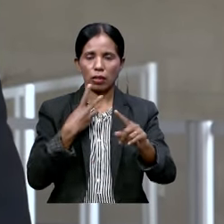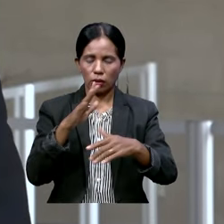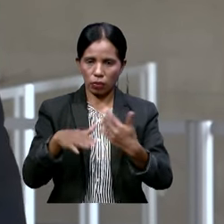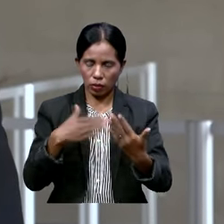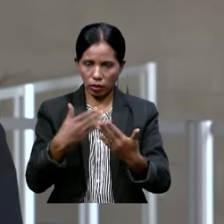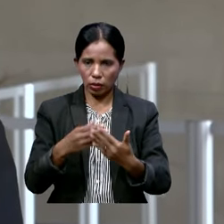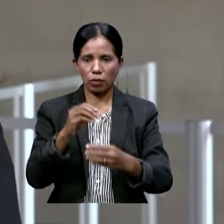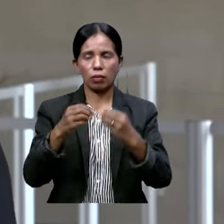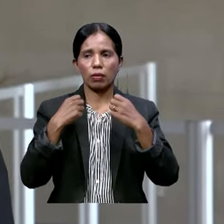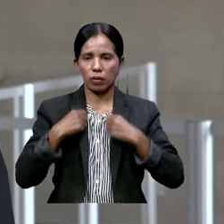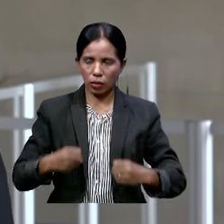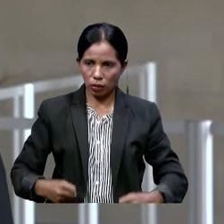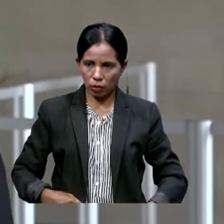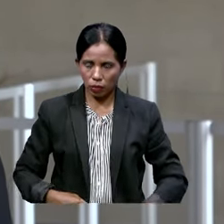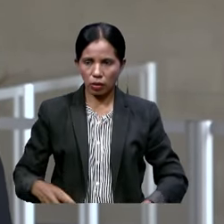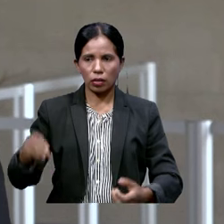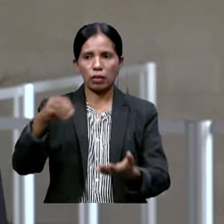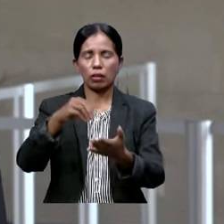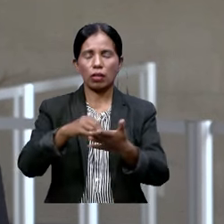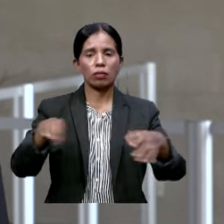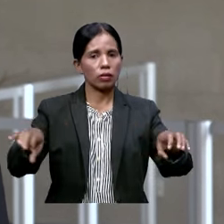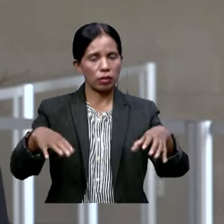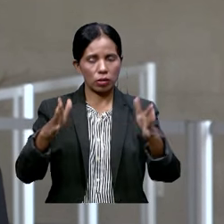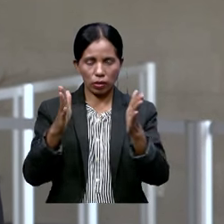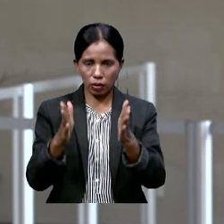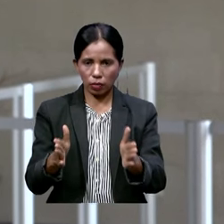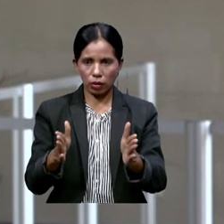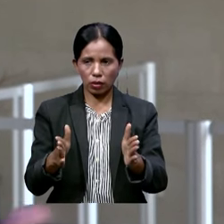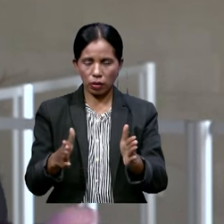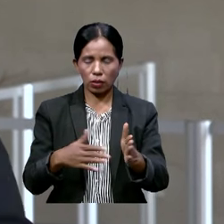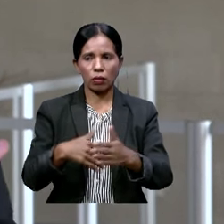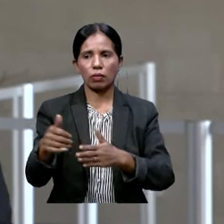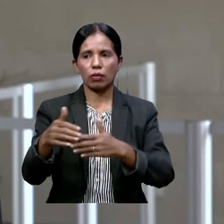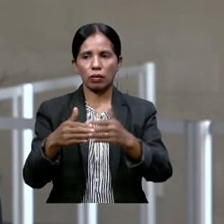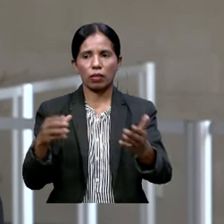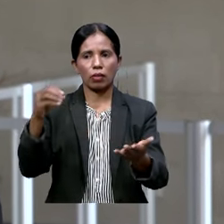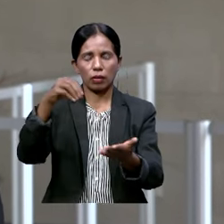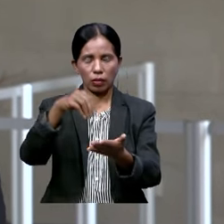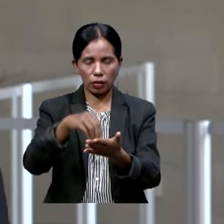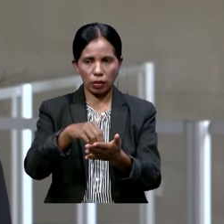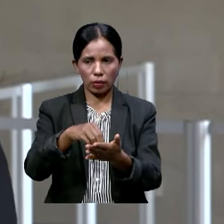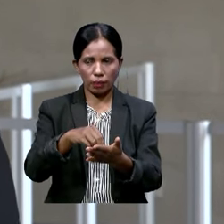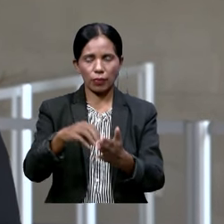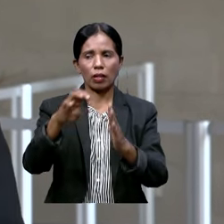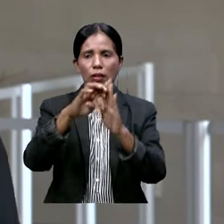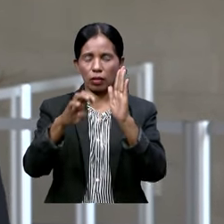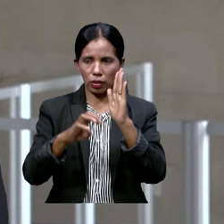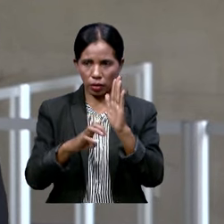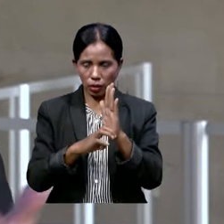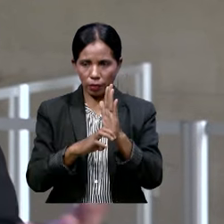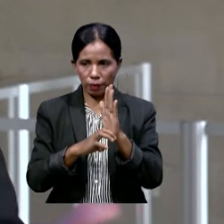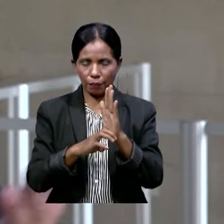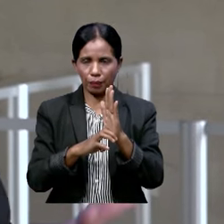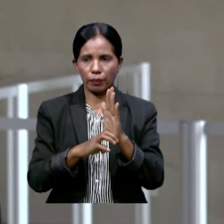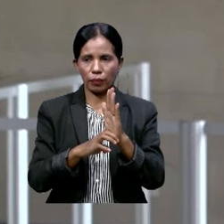da saúde, alocação de recursos conforme os acordos que temos com o Estado, também